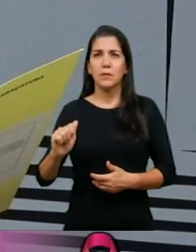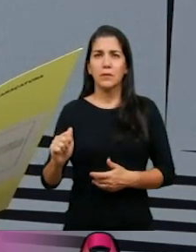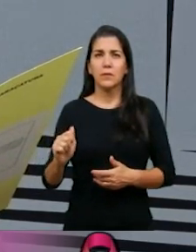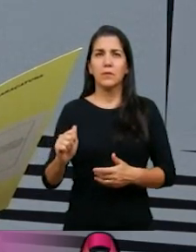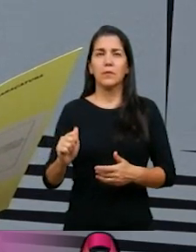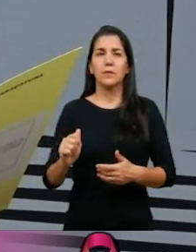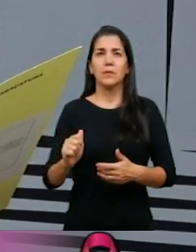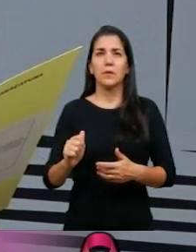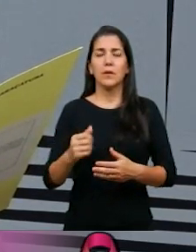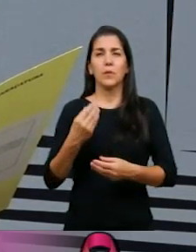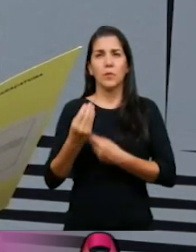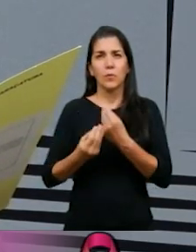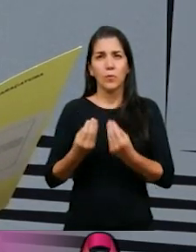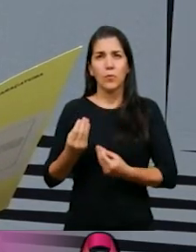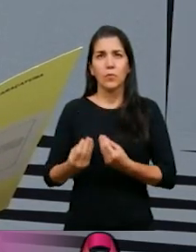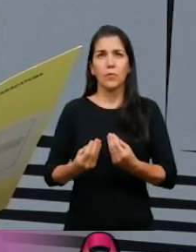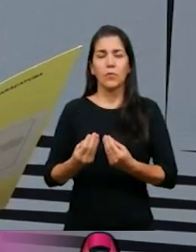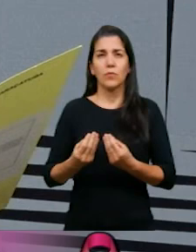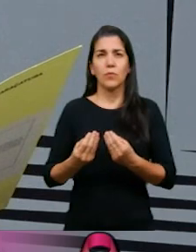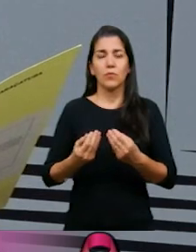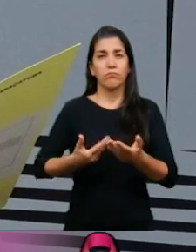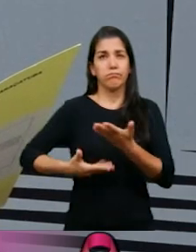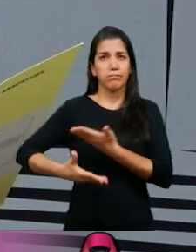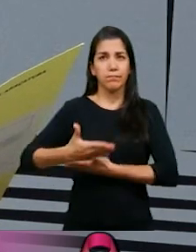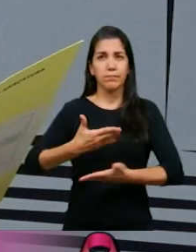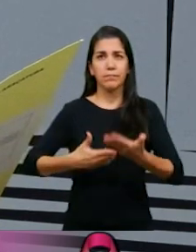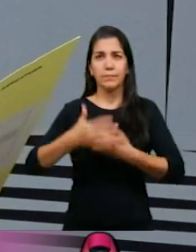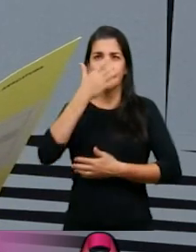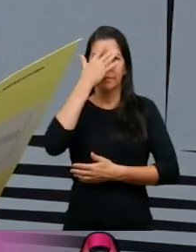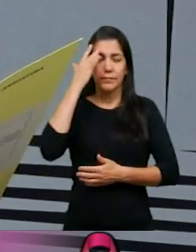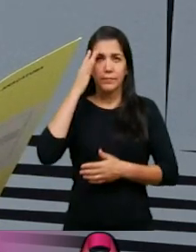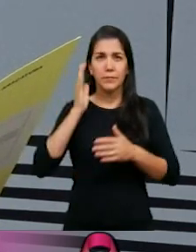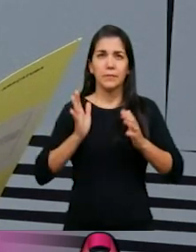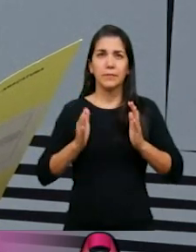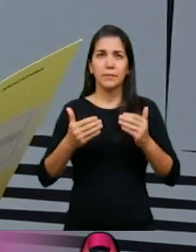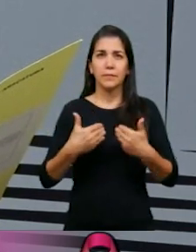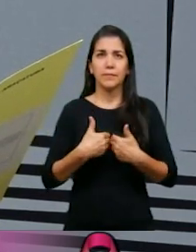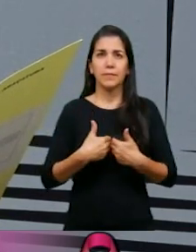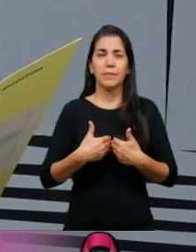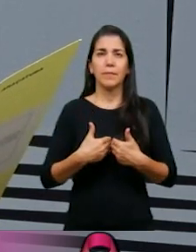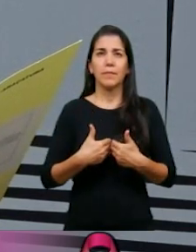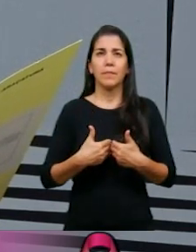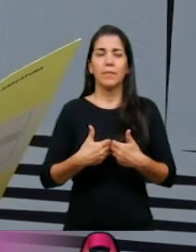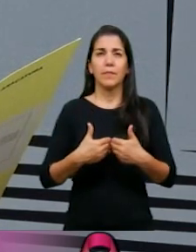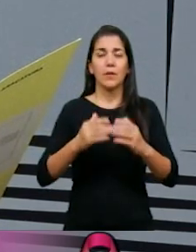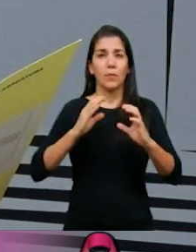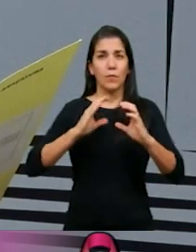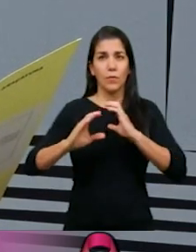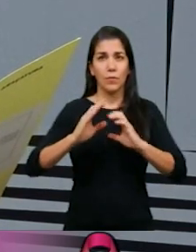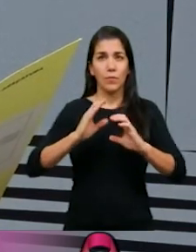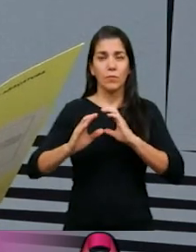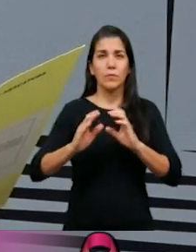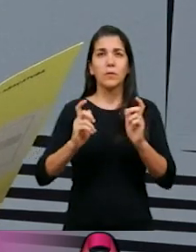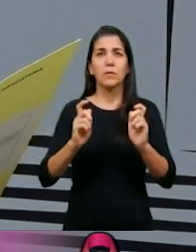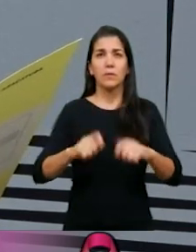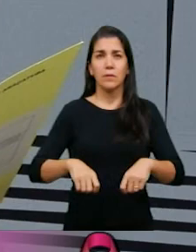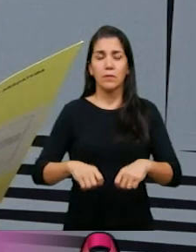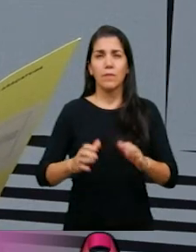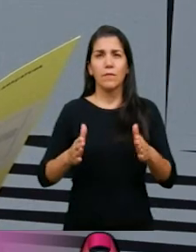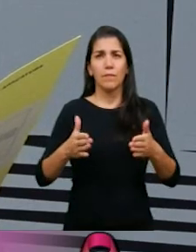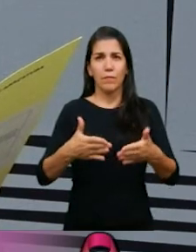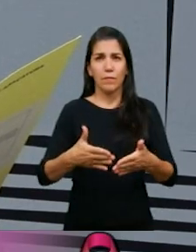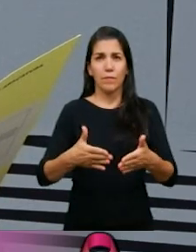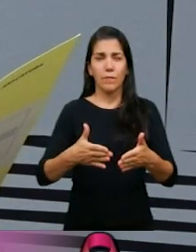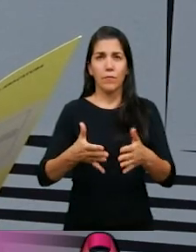de interação adequadas para lidar com pessoas autistas, promovendo uma comunicação eficaz e focada